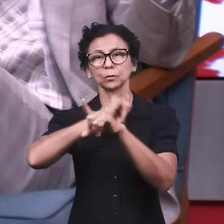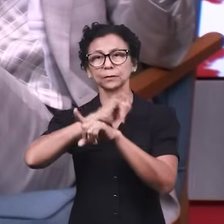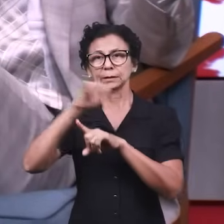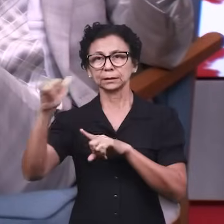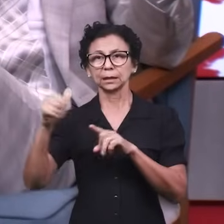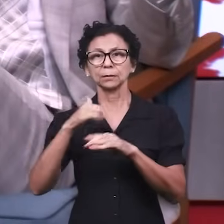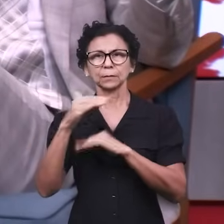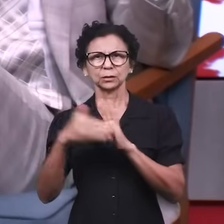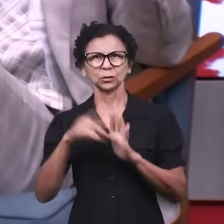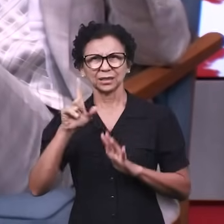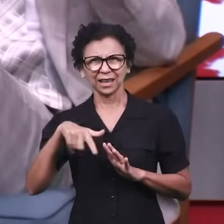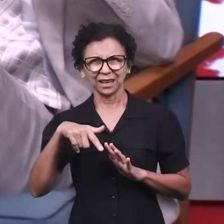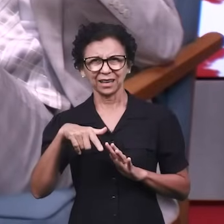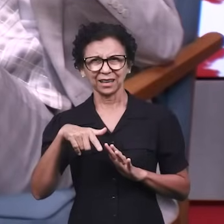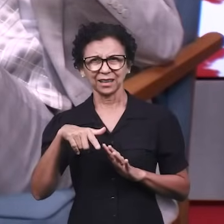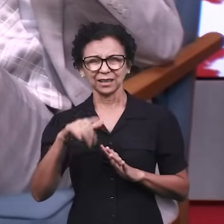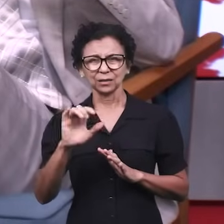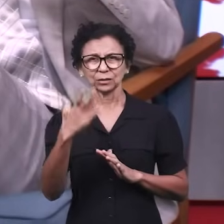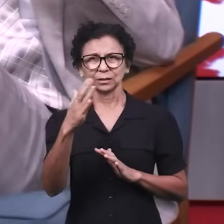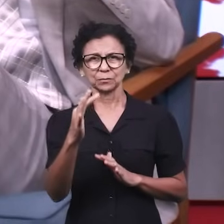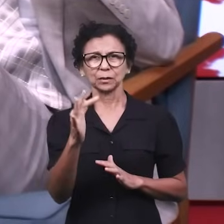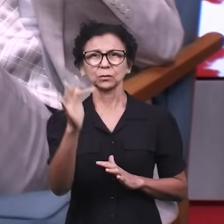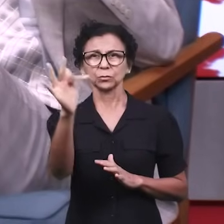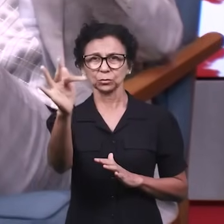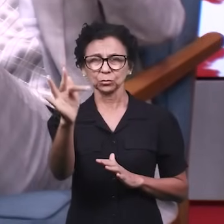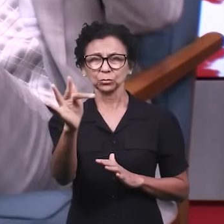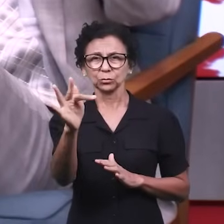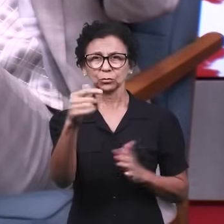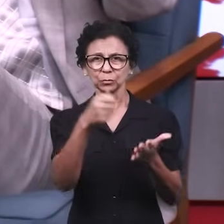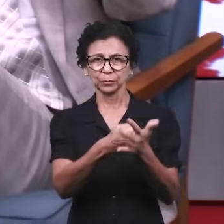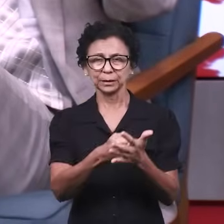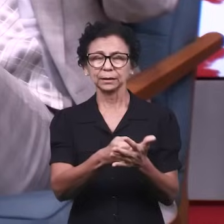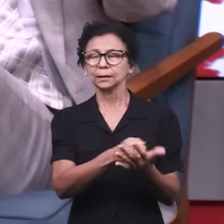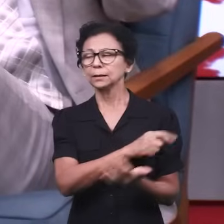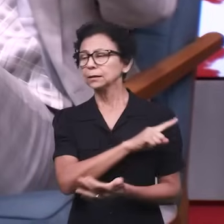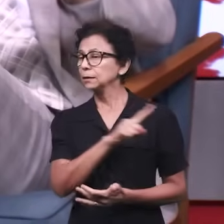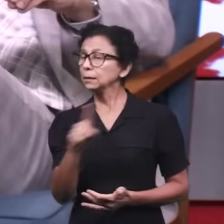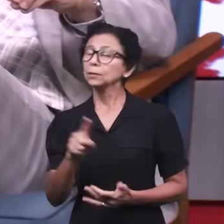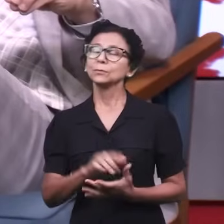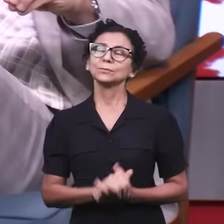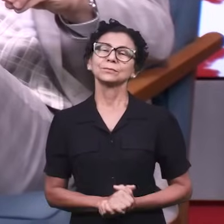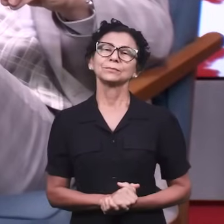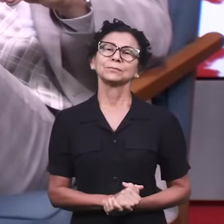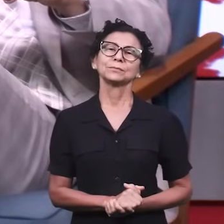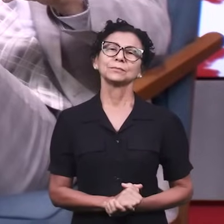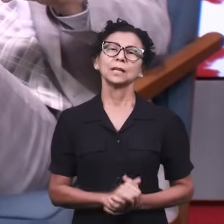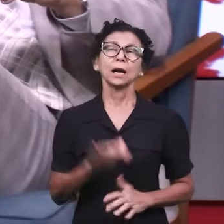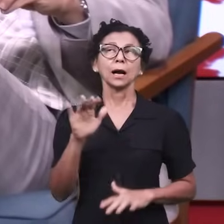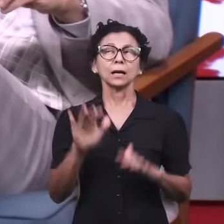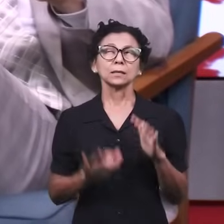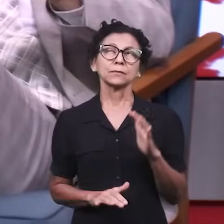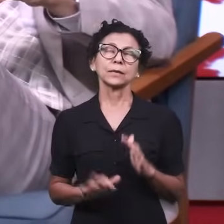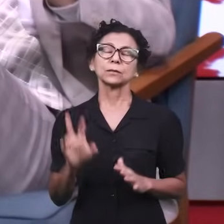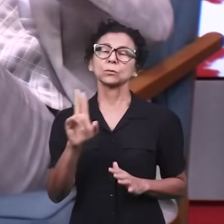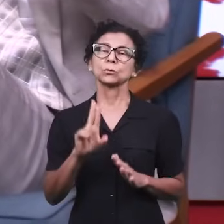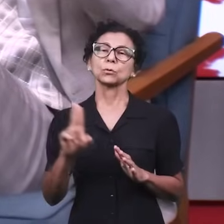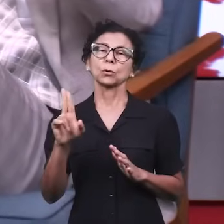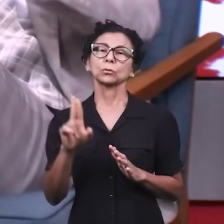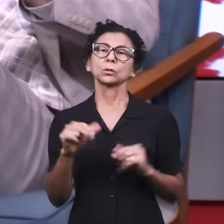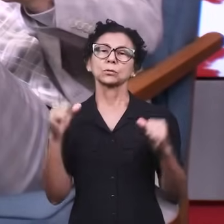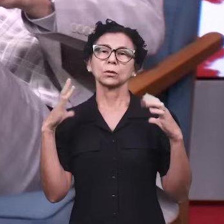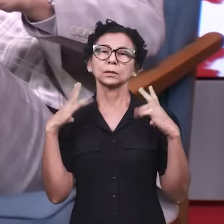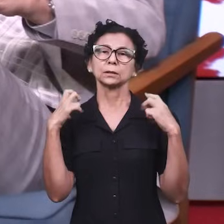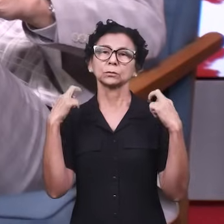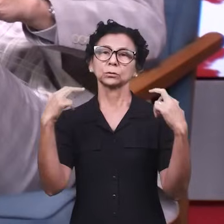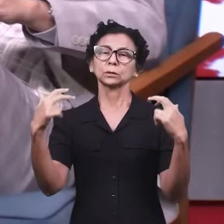toda interpretação de línguas é profecia. Às vezes o Senhor falou só em interpretação de línguas. Às vezes o Senhor